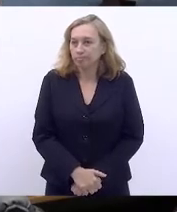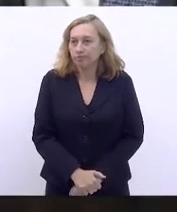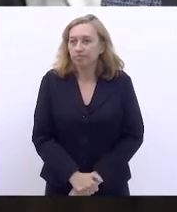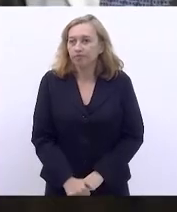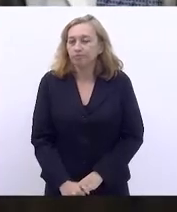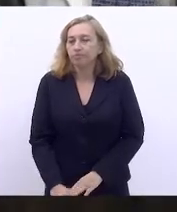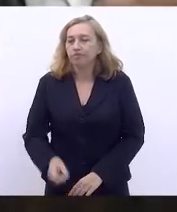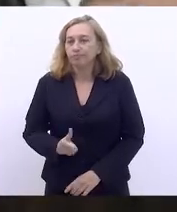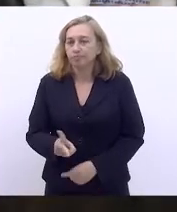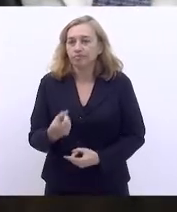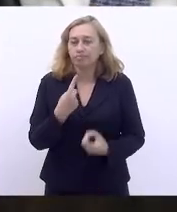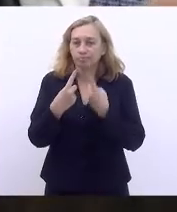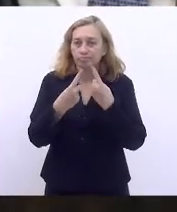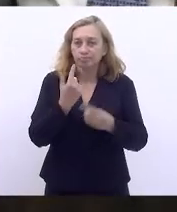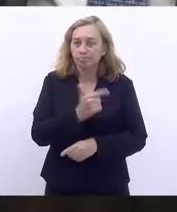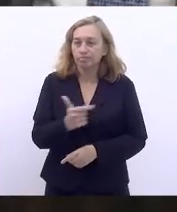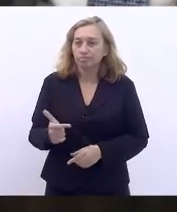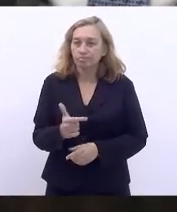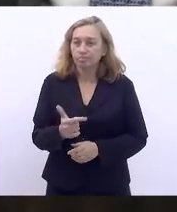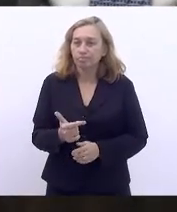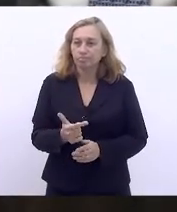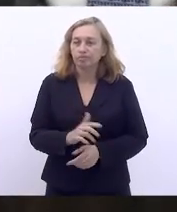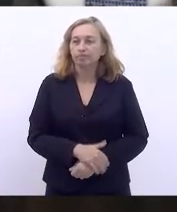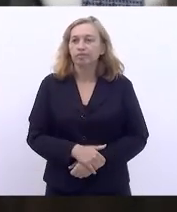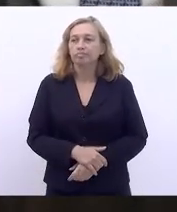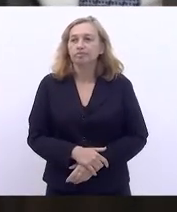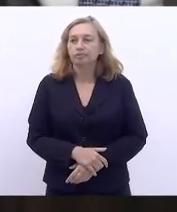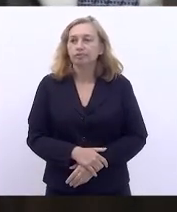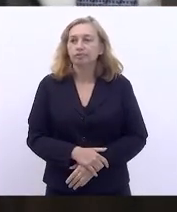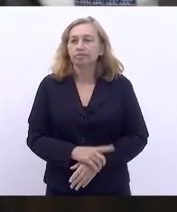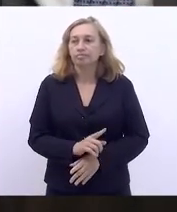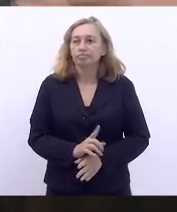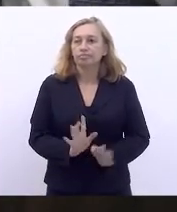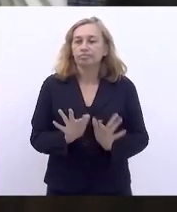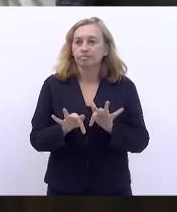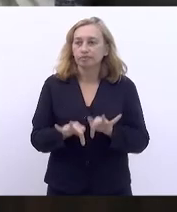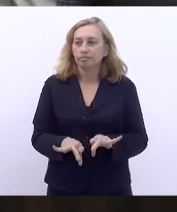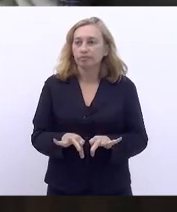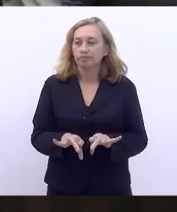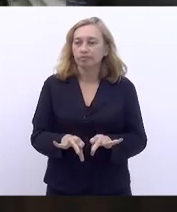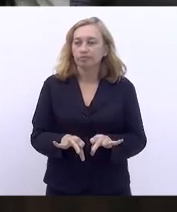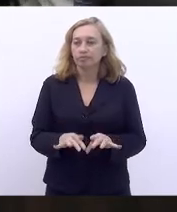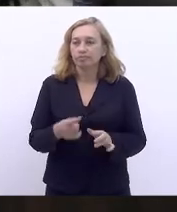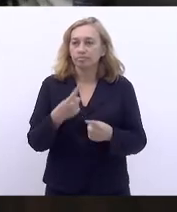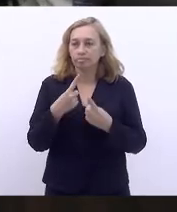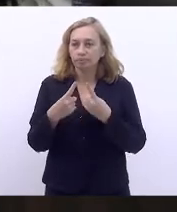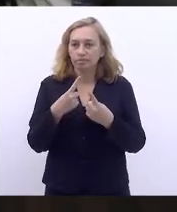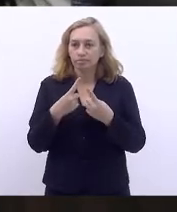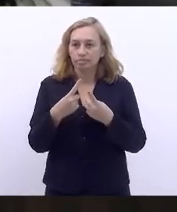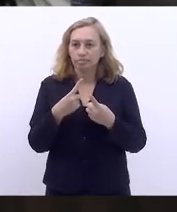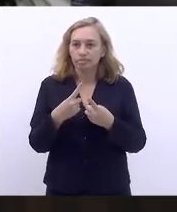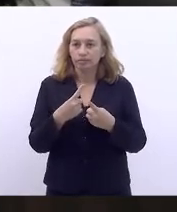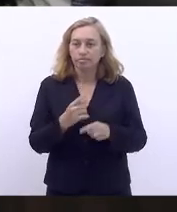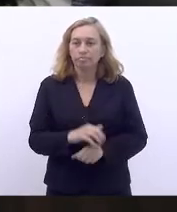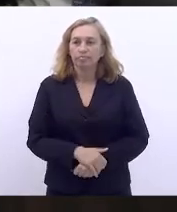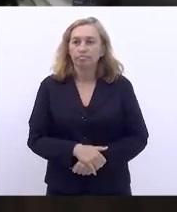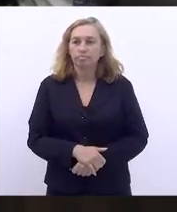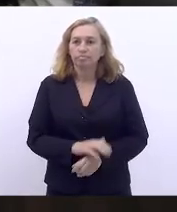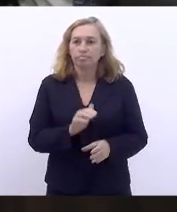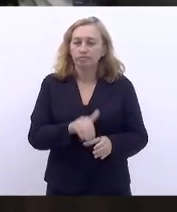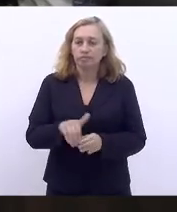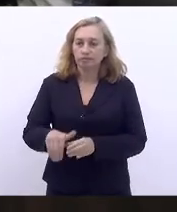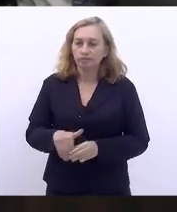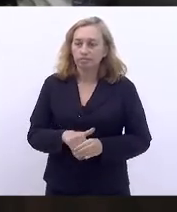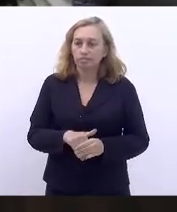Continua a discussão. Não havendo quem queira discutir, encerrada a discussão, em